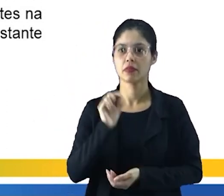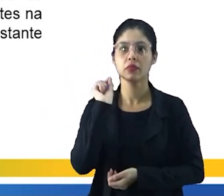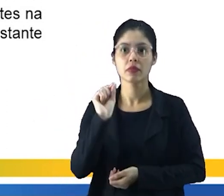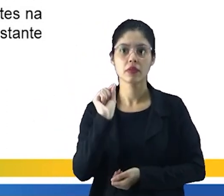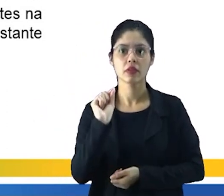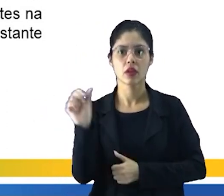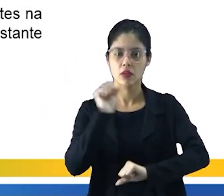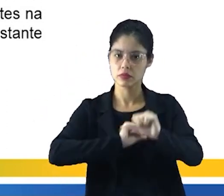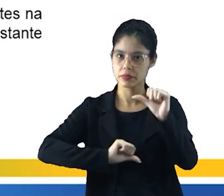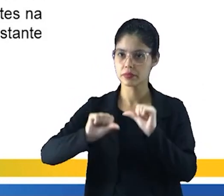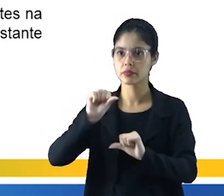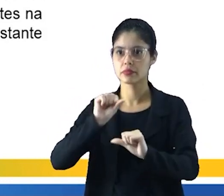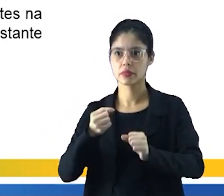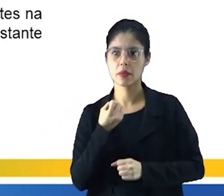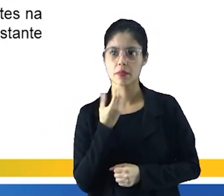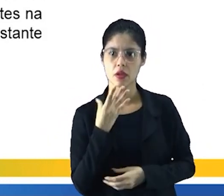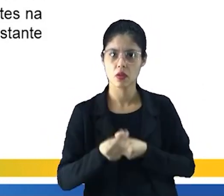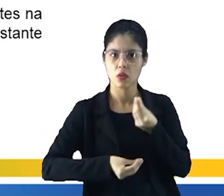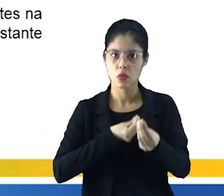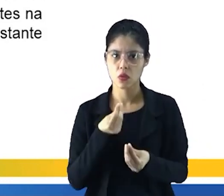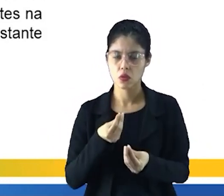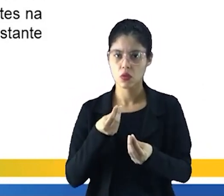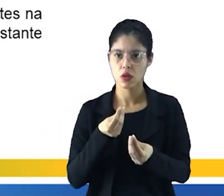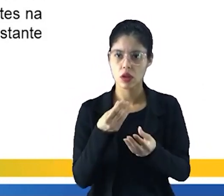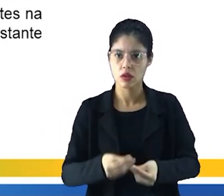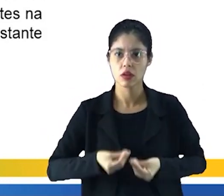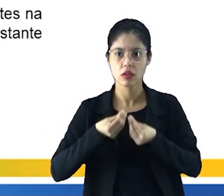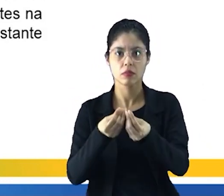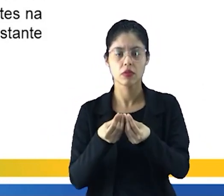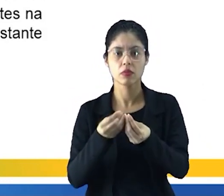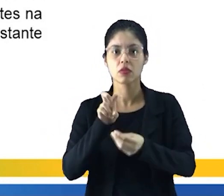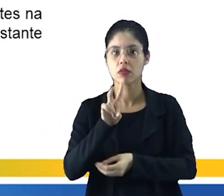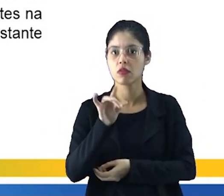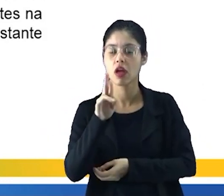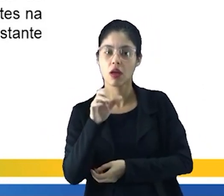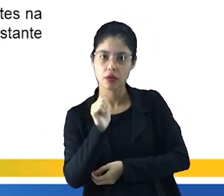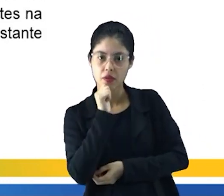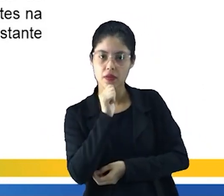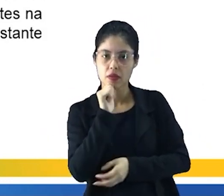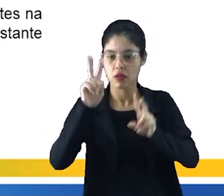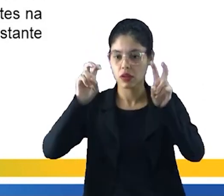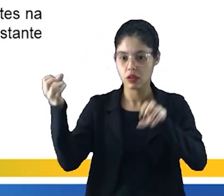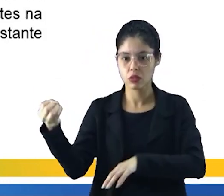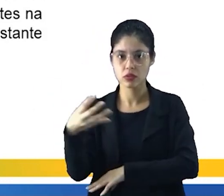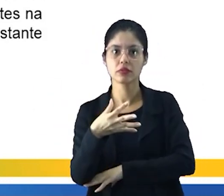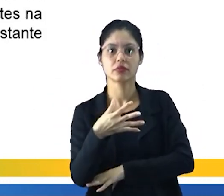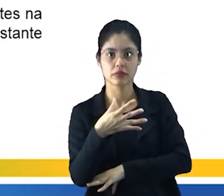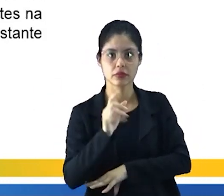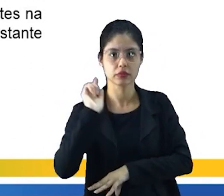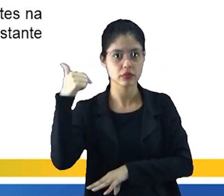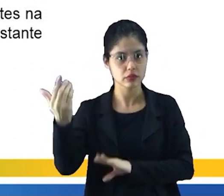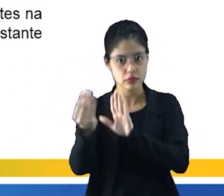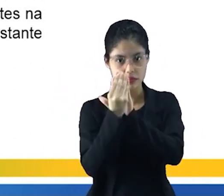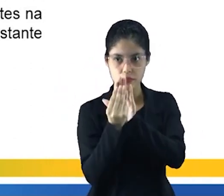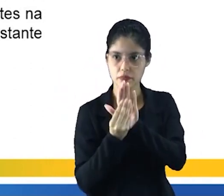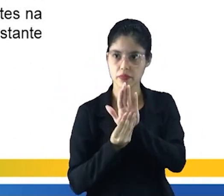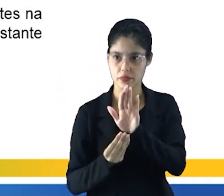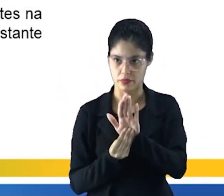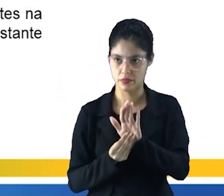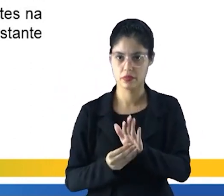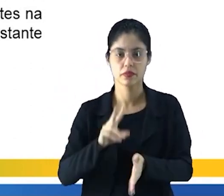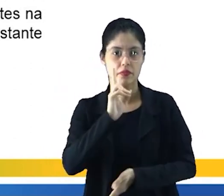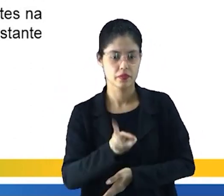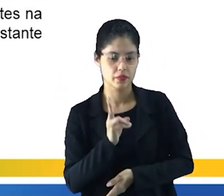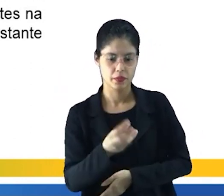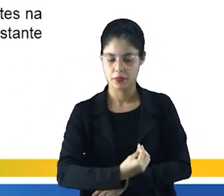as suas mudanças, bem como os empréstimos de vocábulos, os novos termos, entre outros fatores,